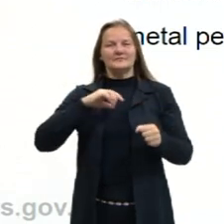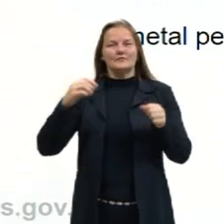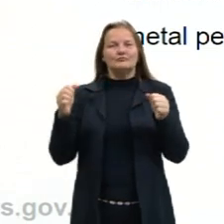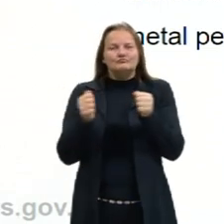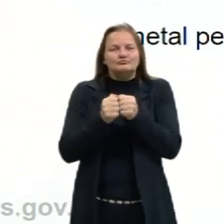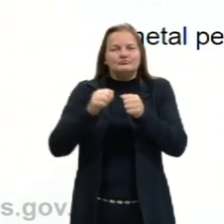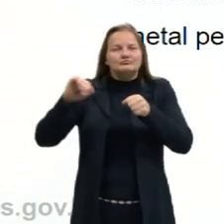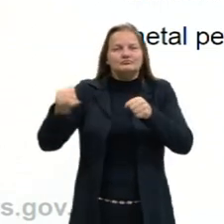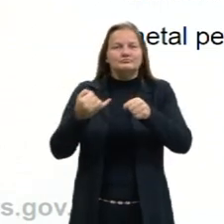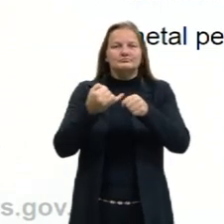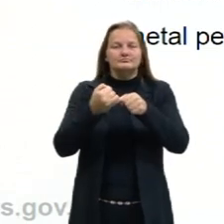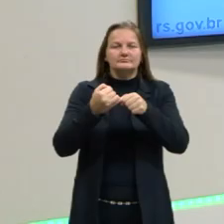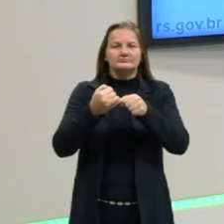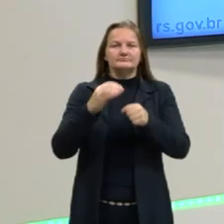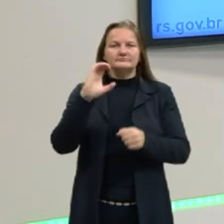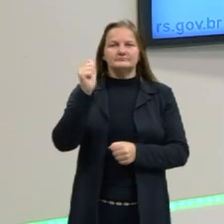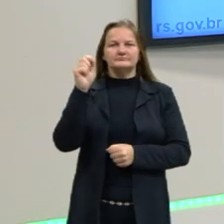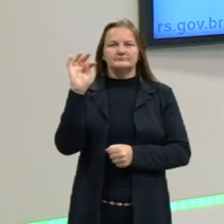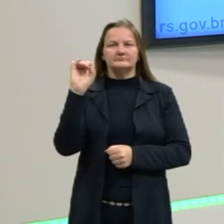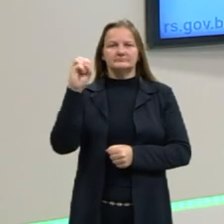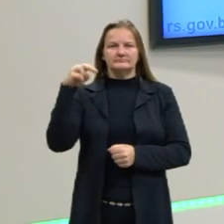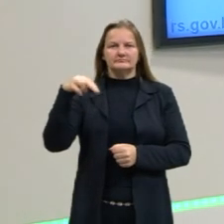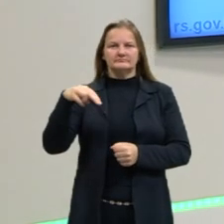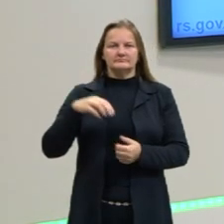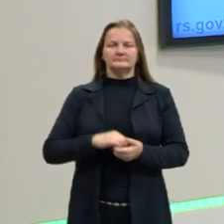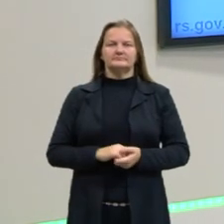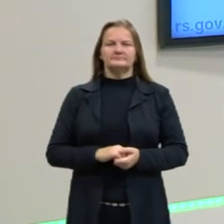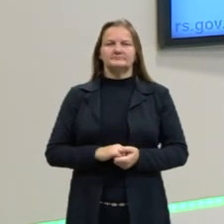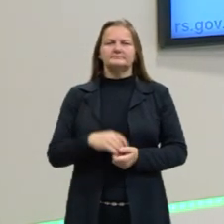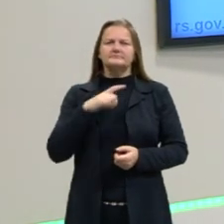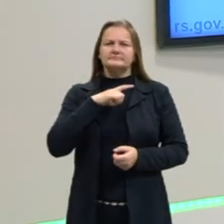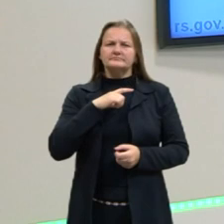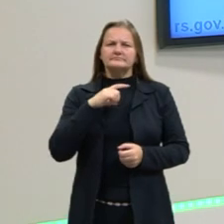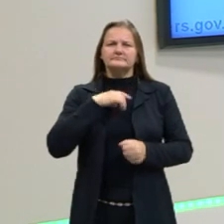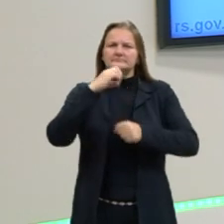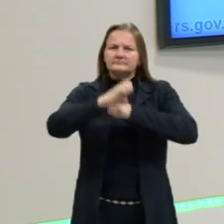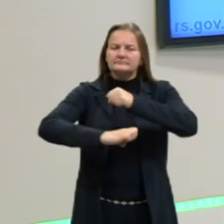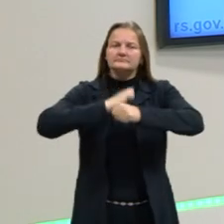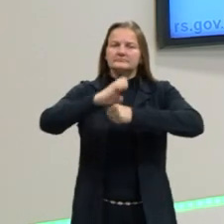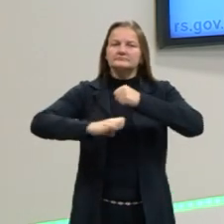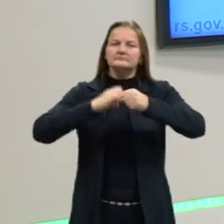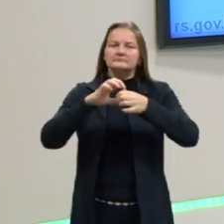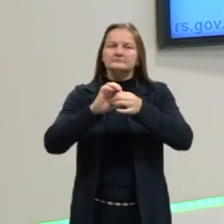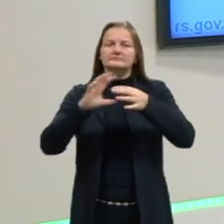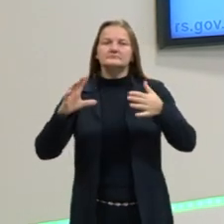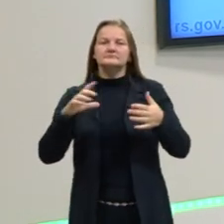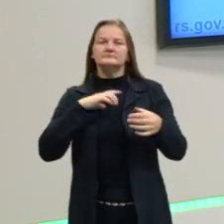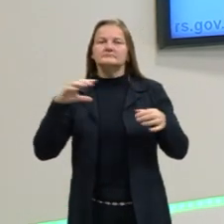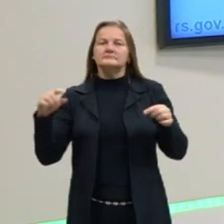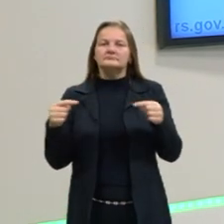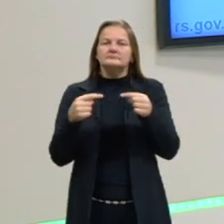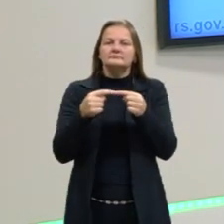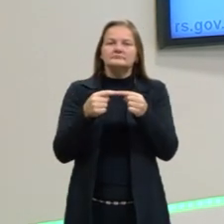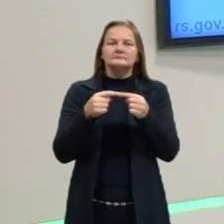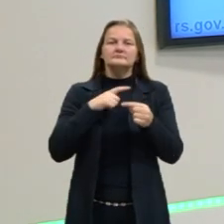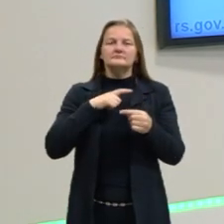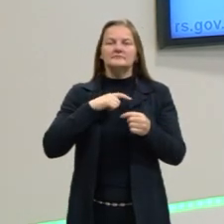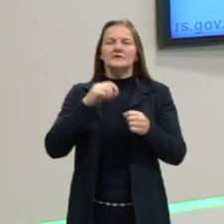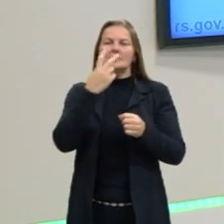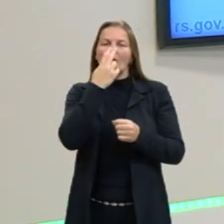quando eu tenho elétrons livres eu posso eu tenho cátions esses elétrons liberados na ligação eles formam a chamada